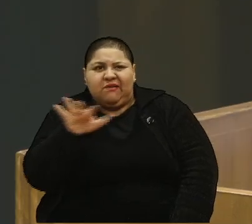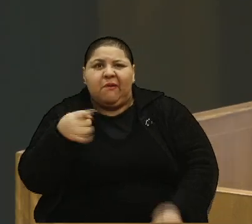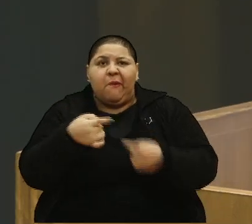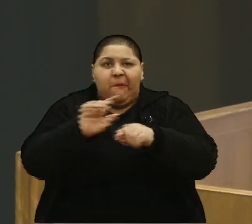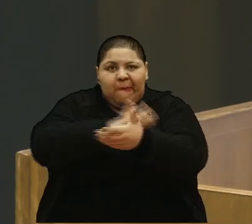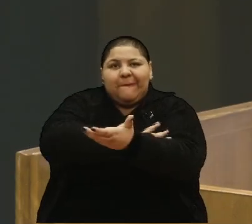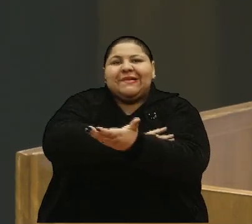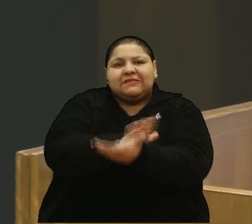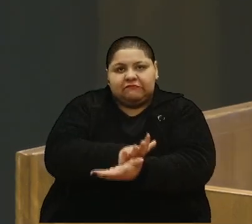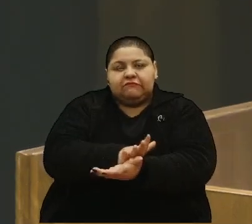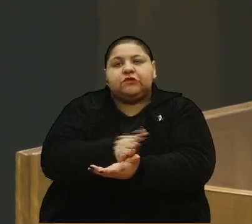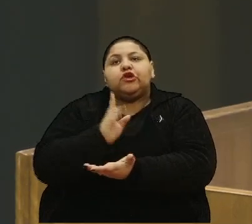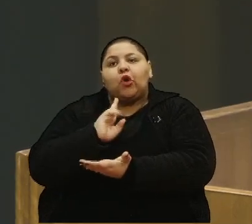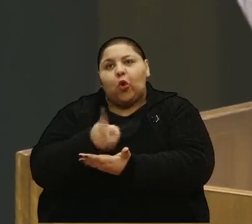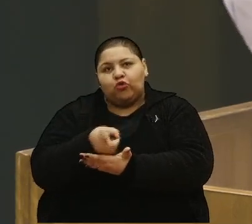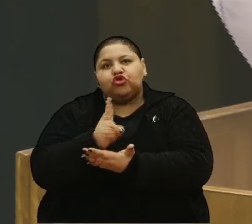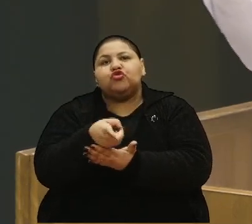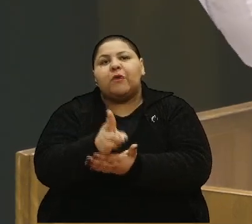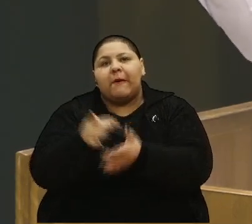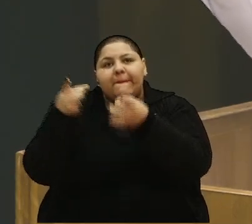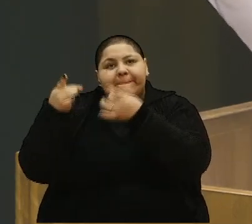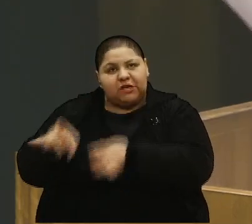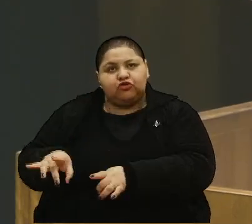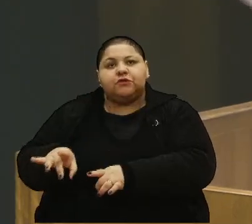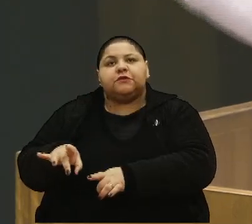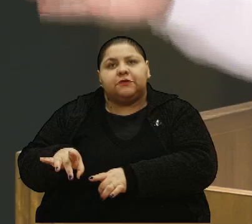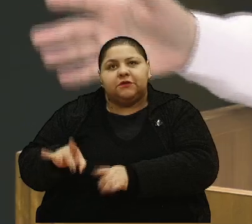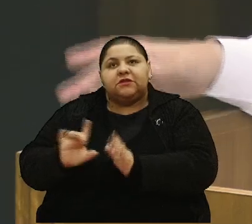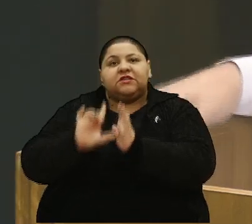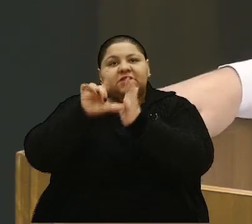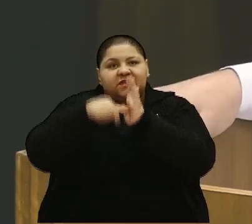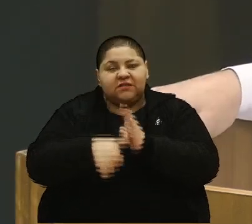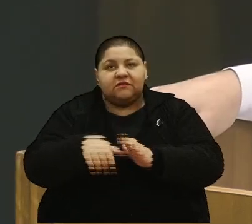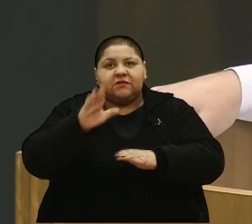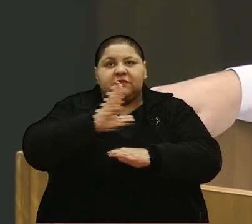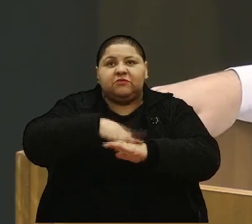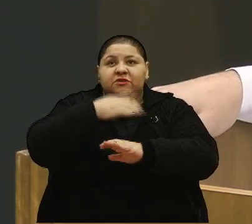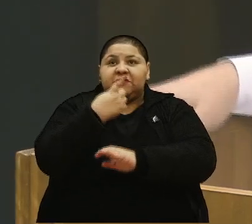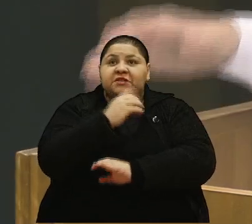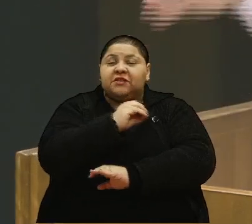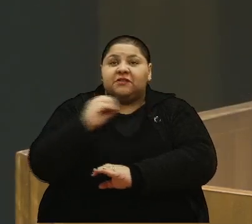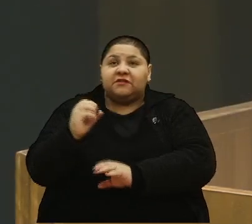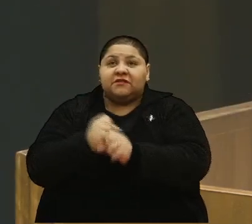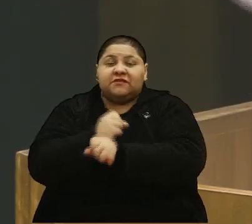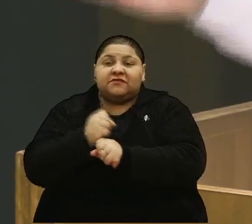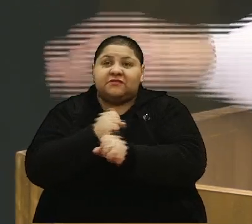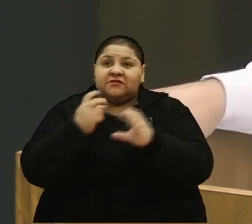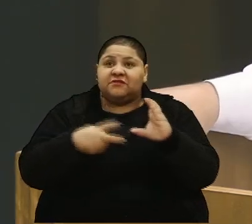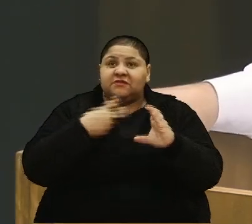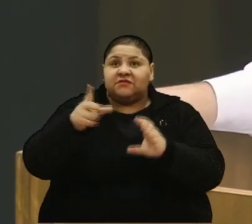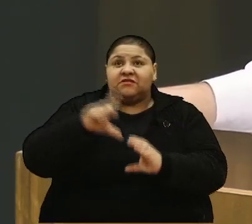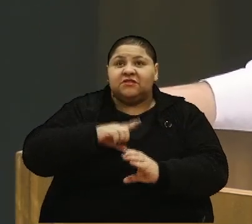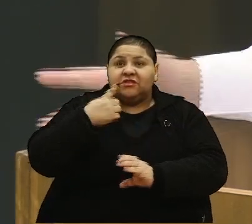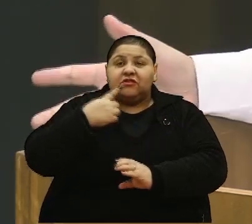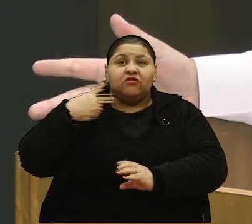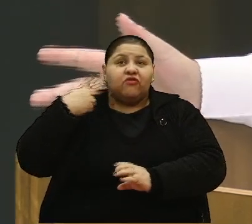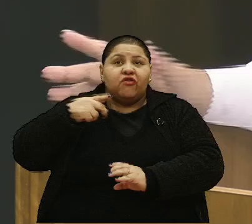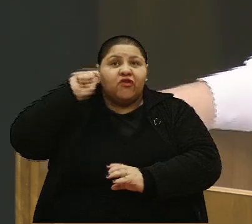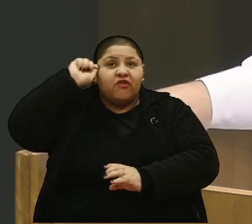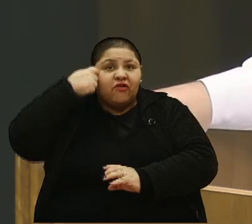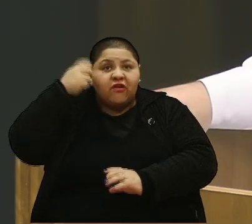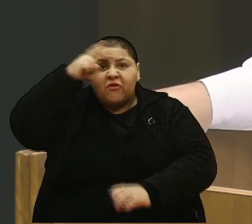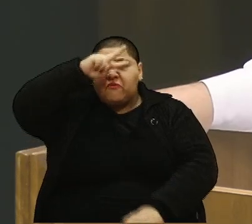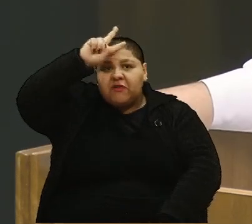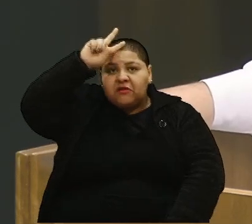racismo segue assolando. Depois de mais de 100 anos, a Câmara de Vereadores teve um vereador negro, que foi o vereador Edson